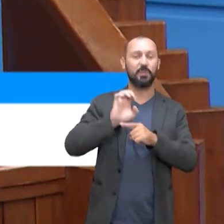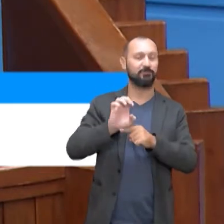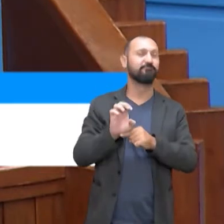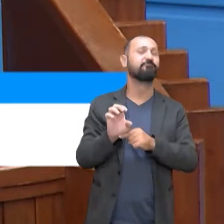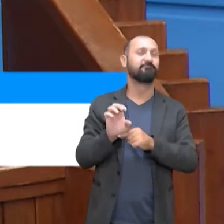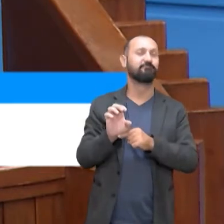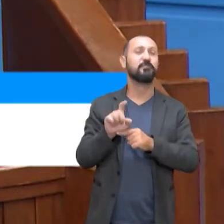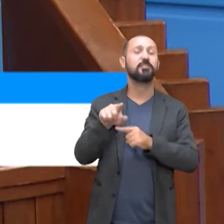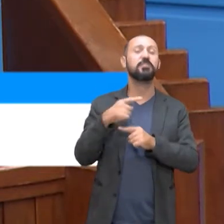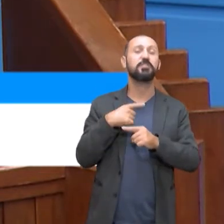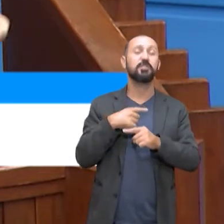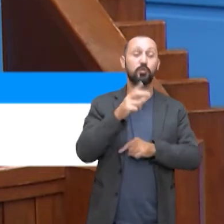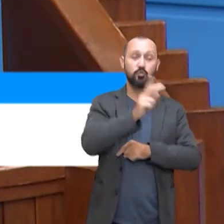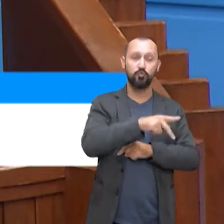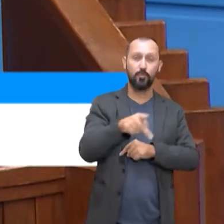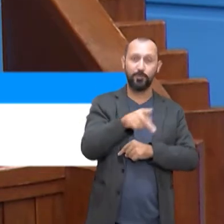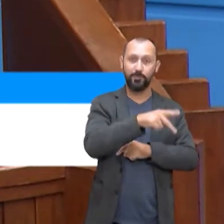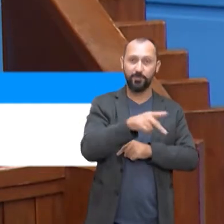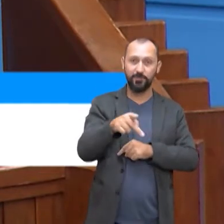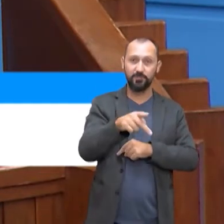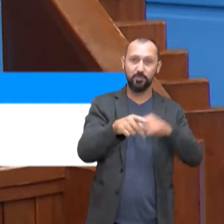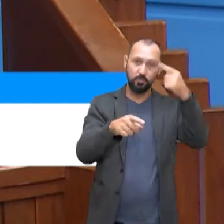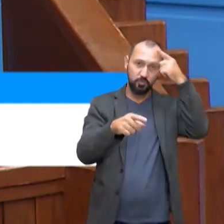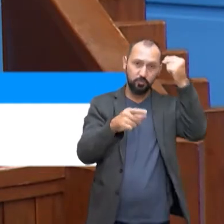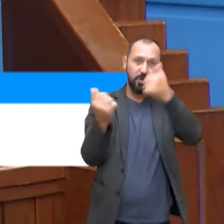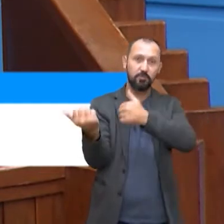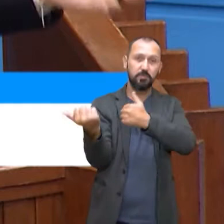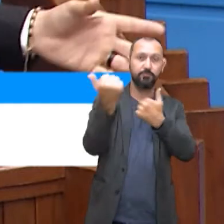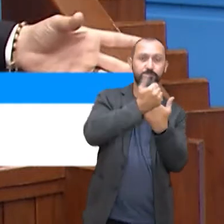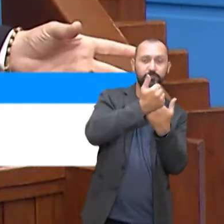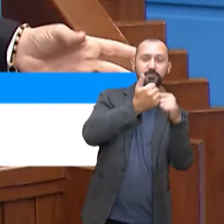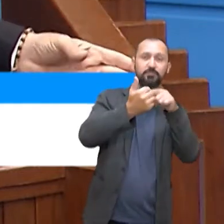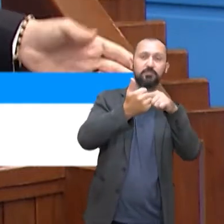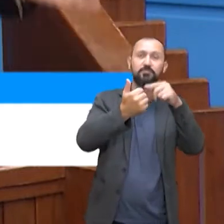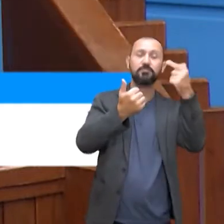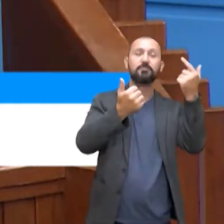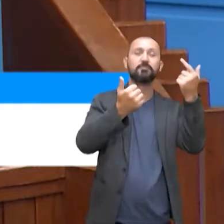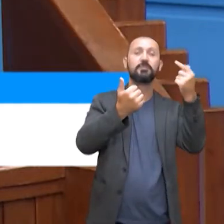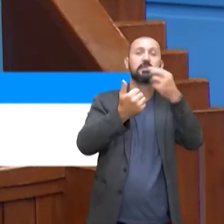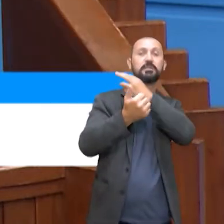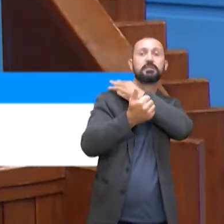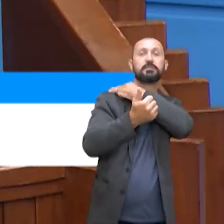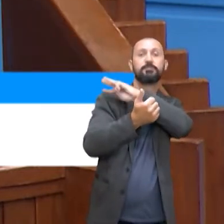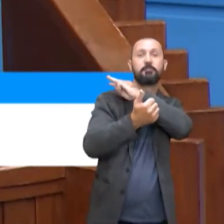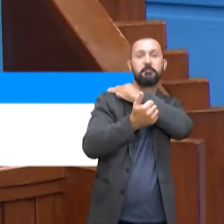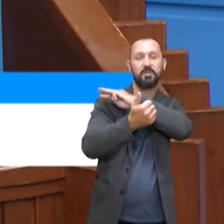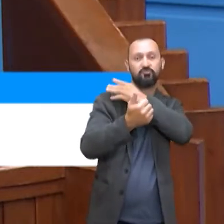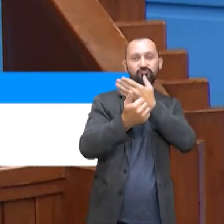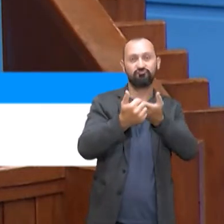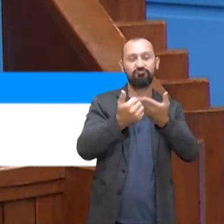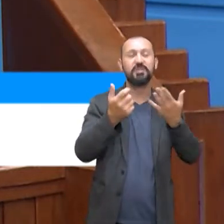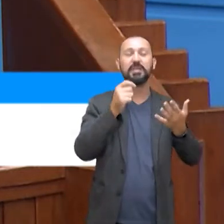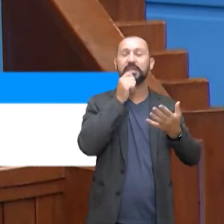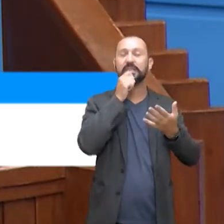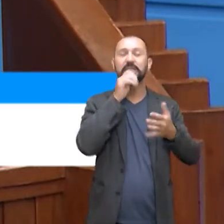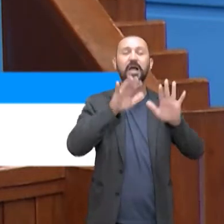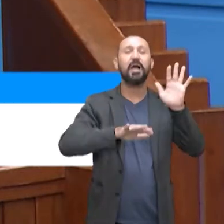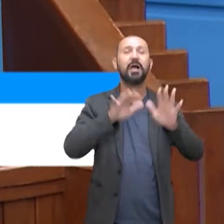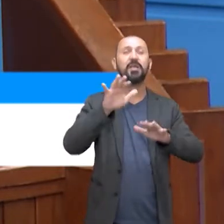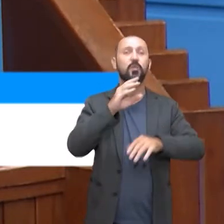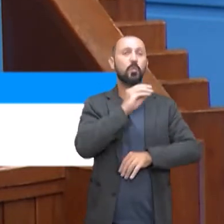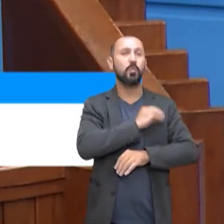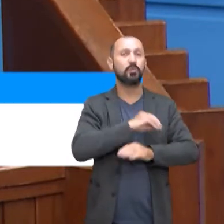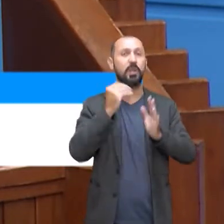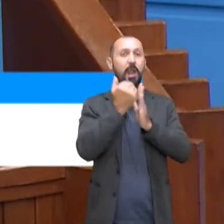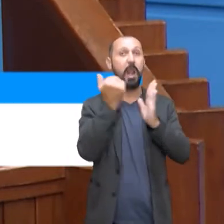de substituir professores de nível superior por professores com nível médio, e aí